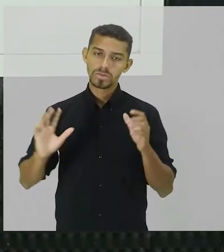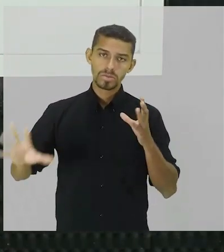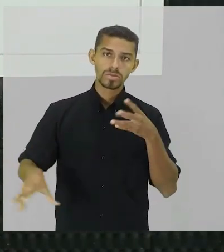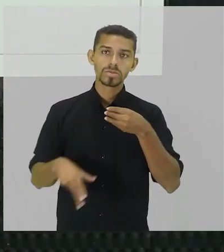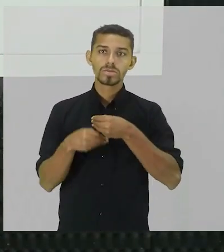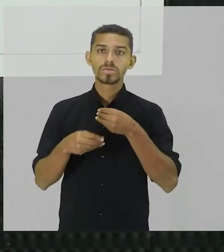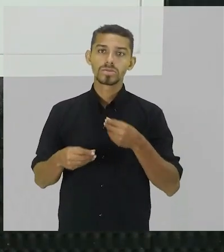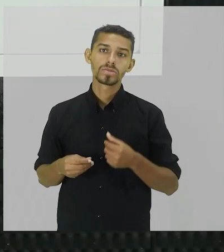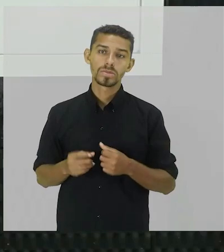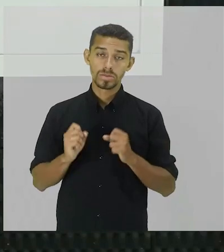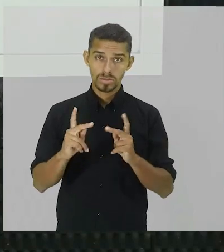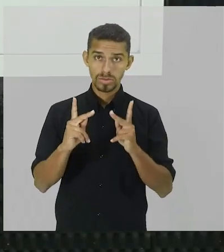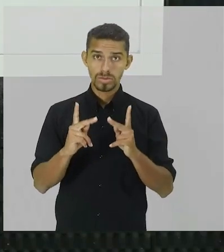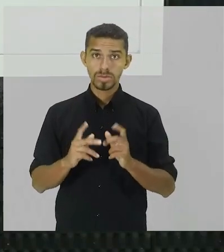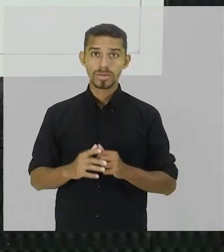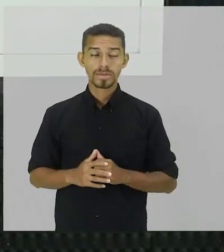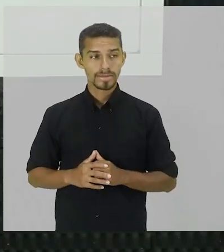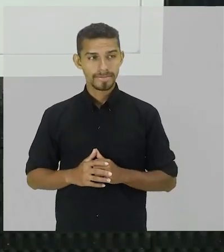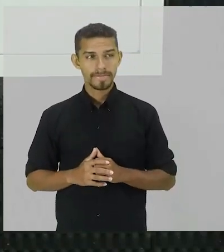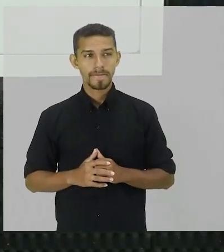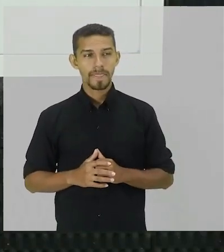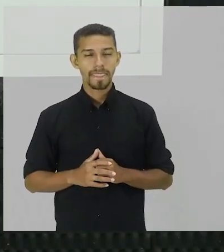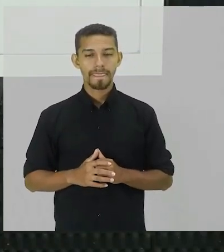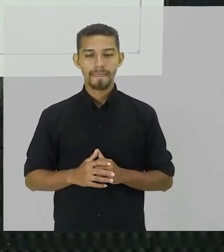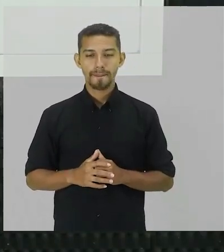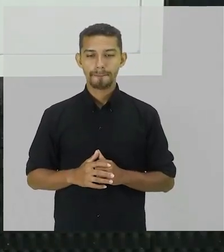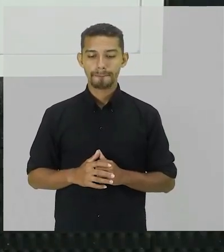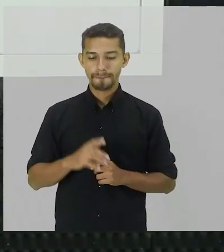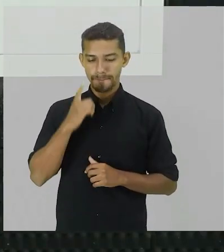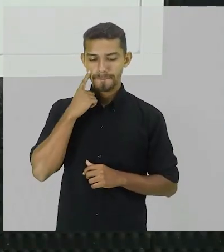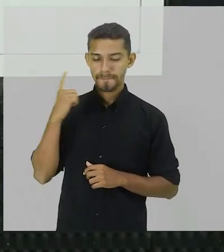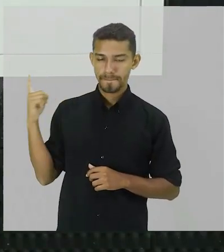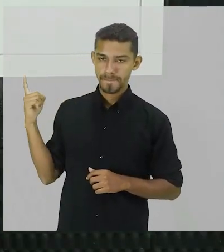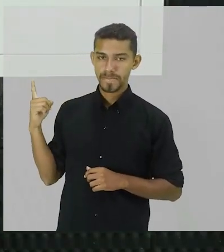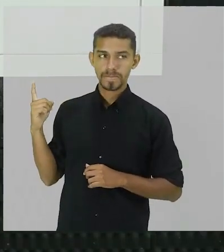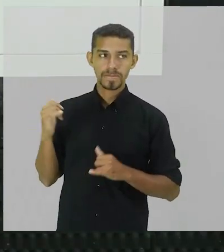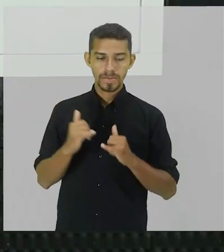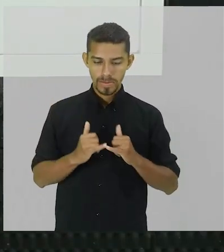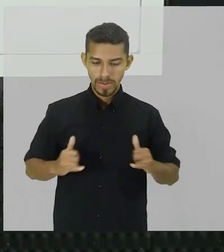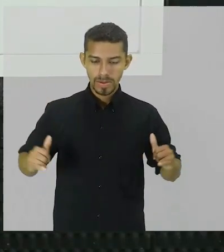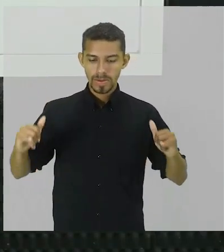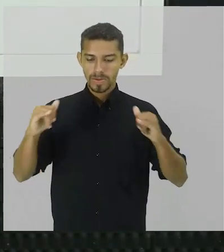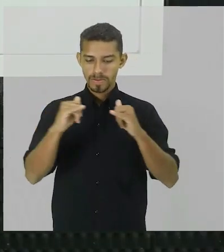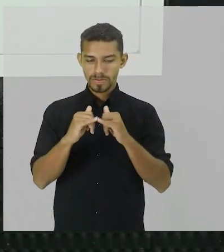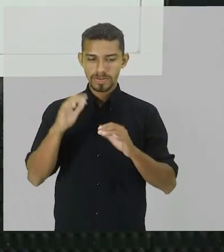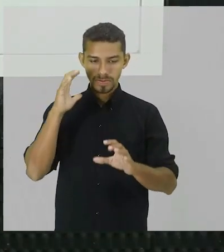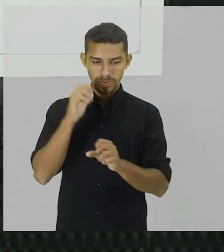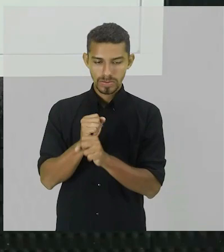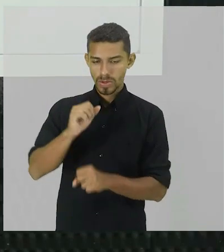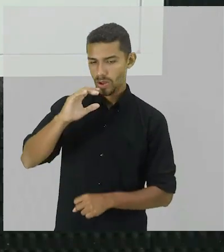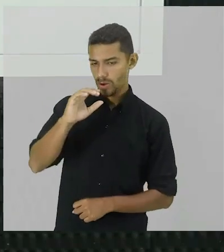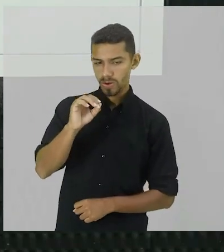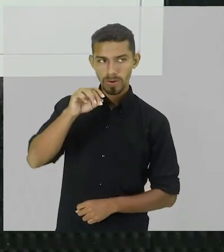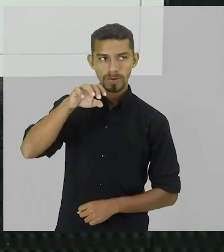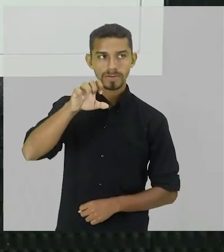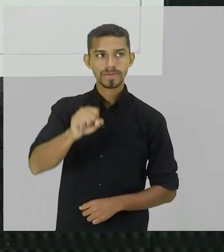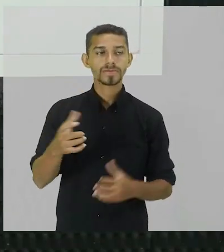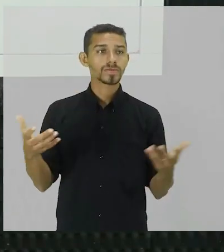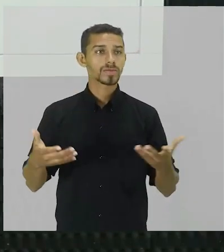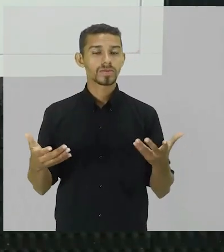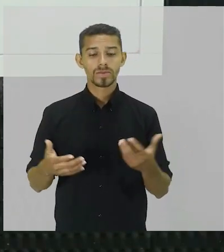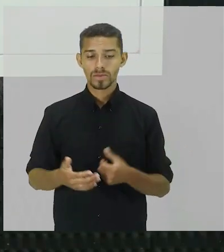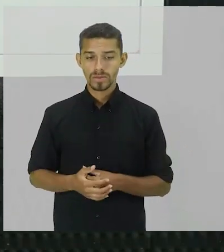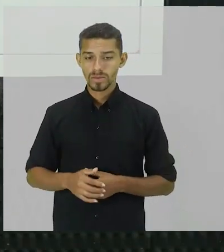favorece. Certo? Então vamos lá. Então, questãozinha de cilindro, fizemos uma questão de cone, né? E vamos fazer uma questão agora